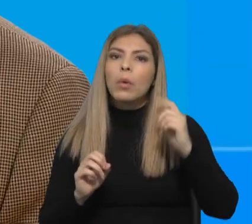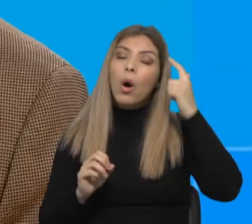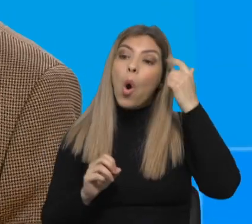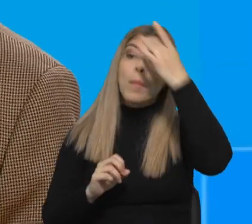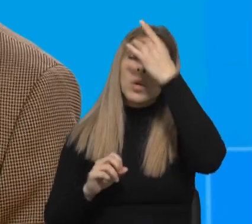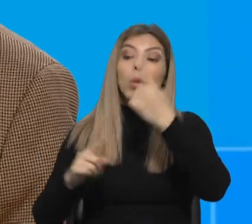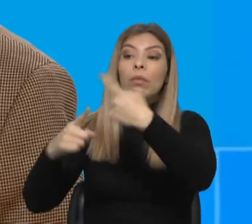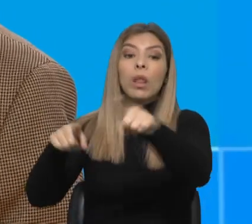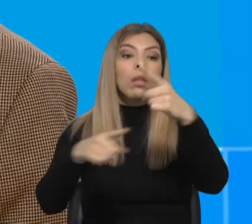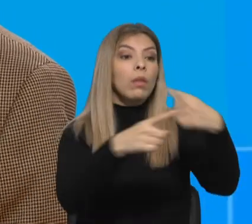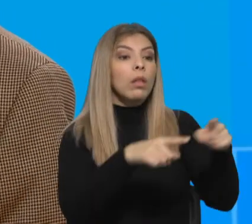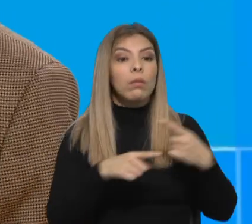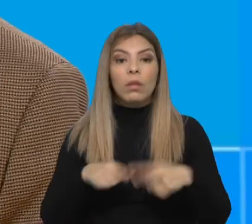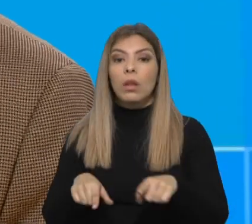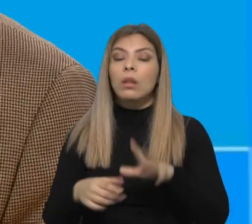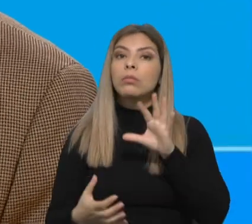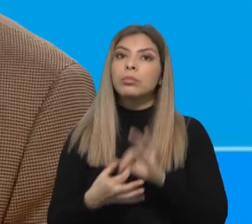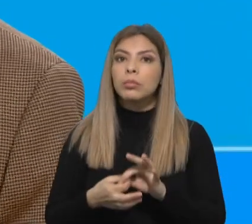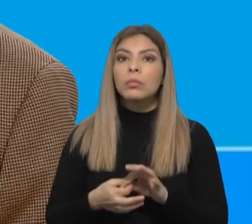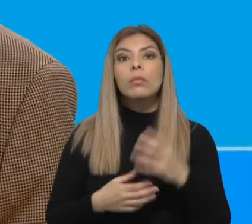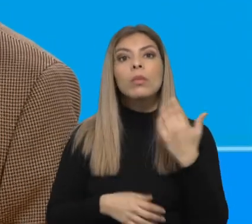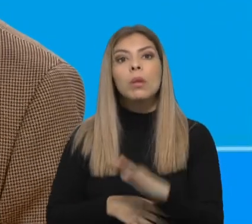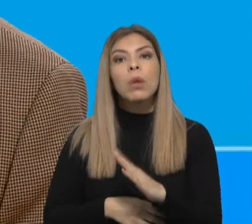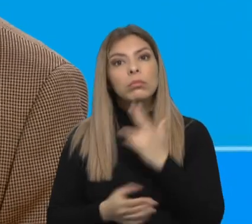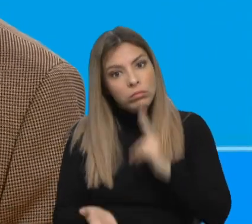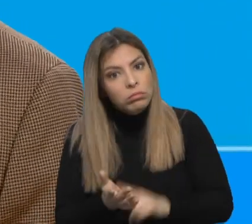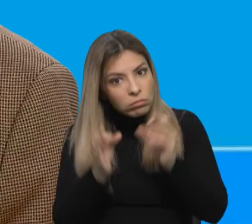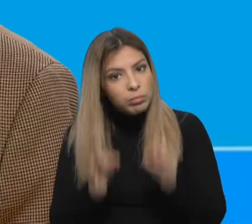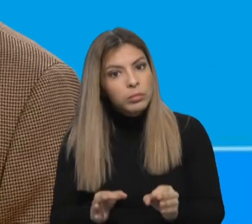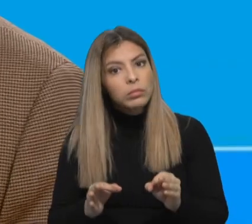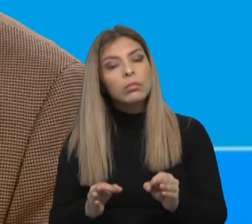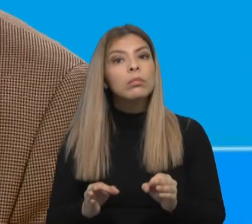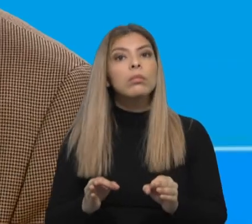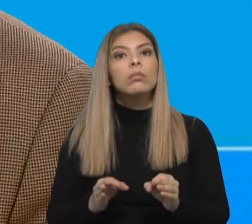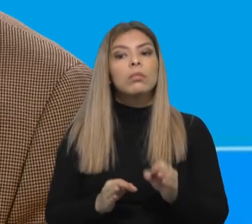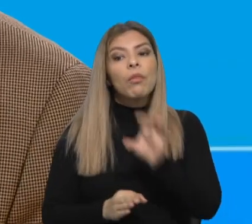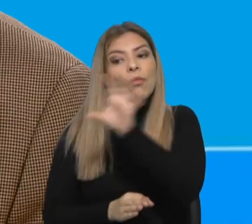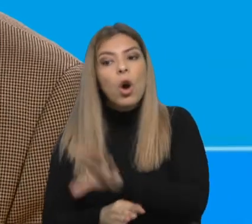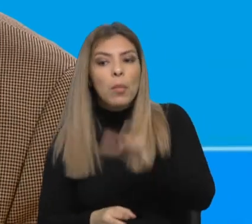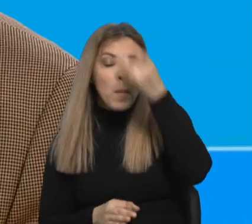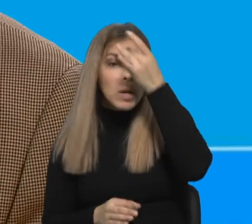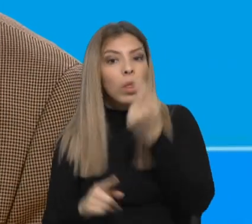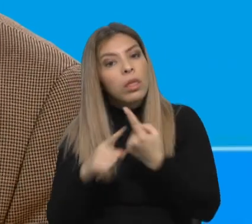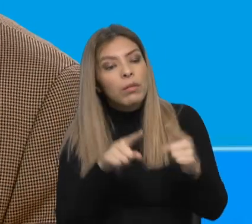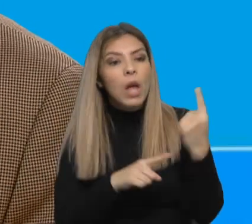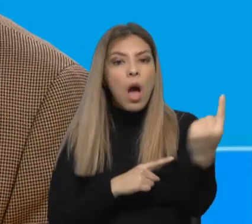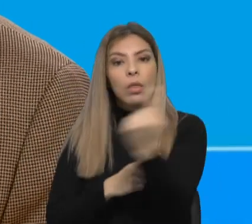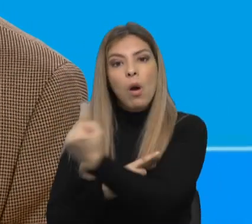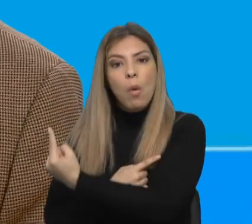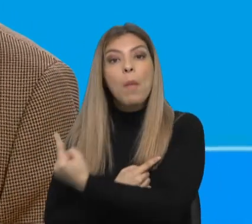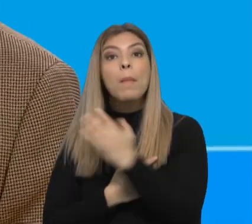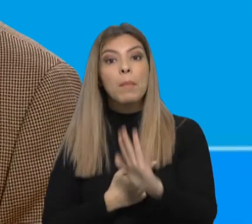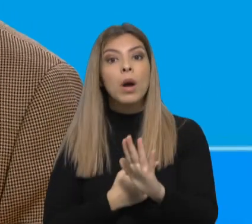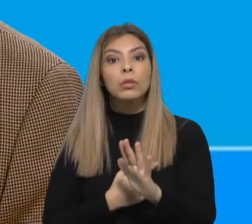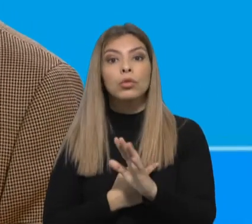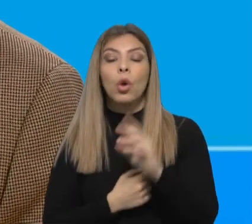opiniões diferentes daquilo que é o bem comum, mas legítimas e formas diferentes de encarar o bem comum. Mas a capacidade de perceber que ambos estão